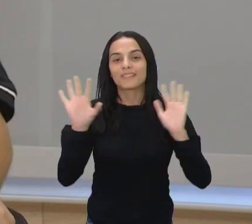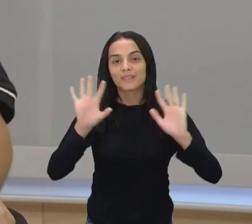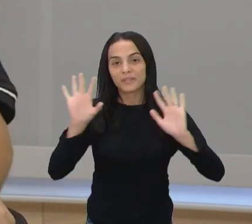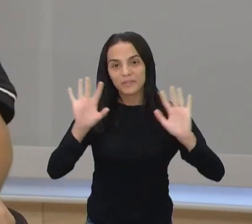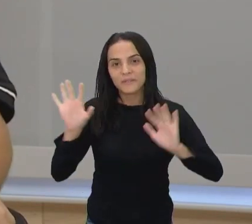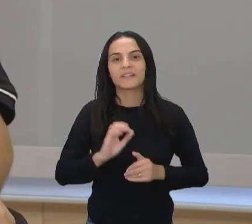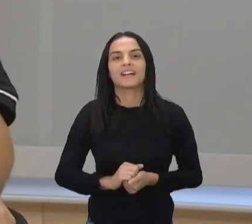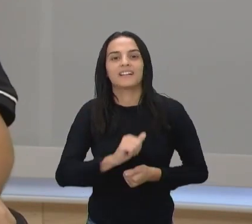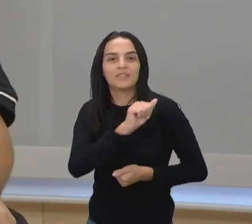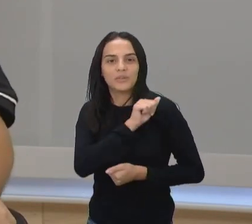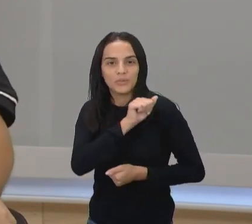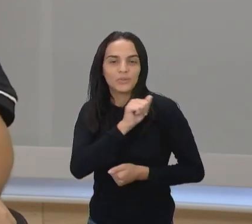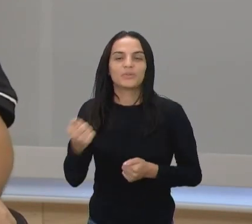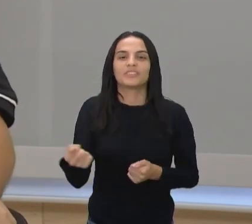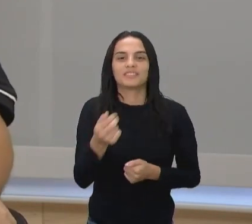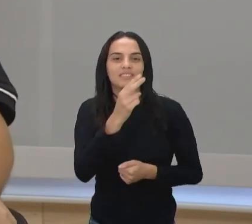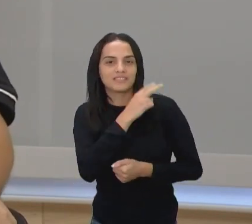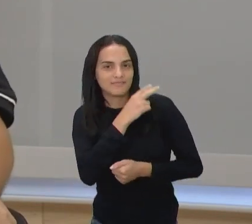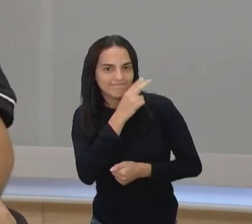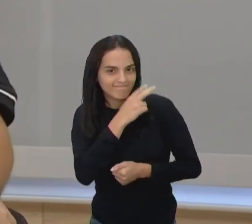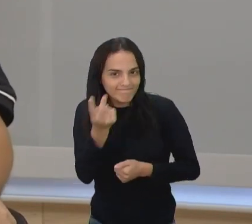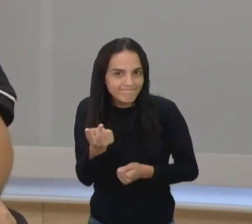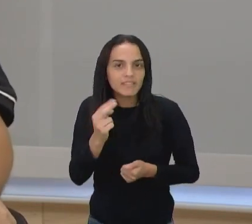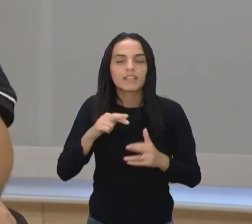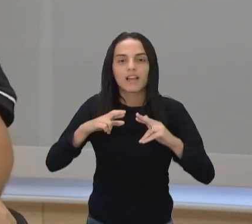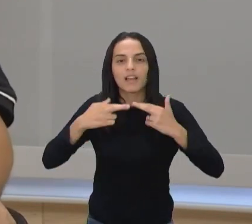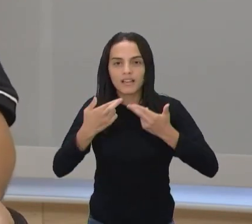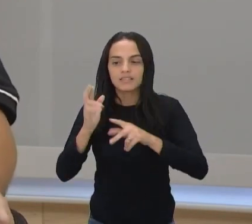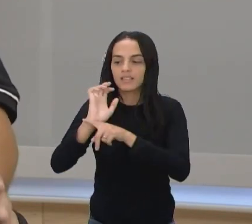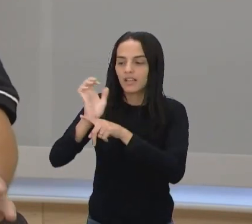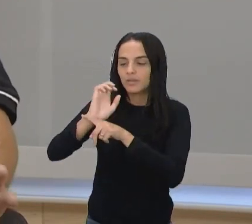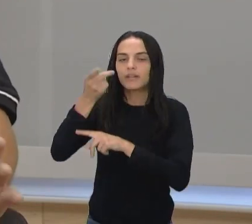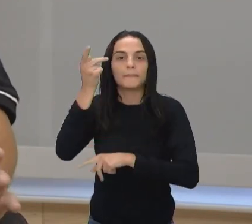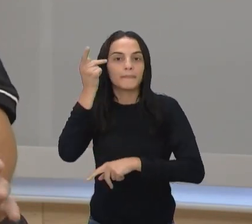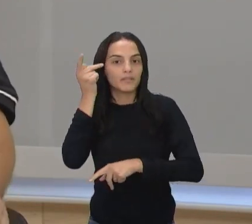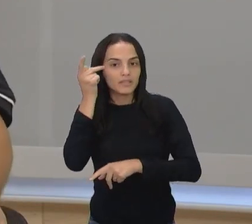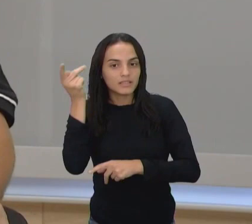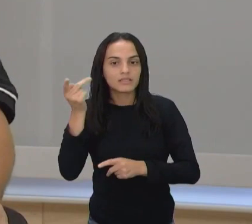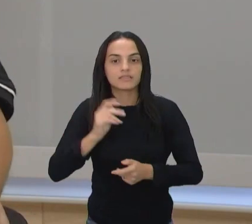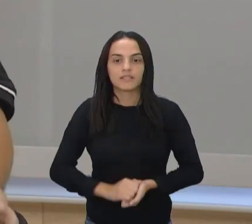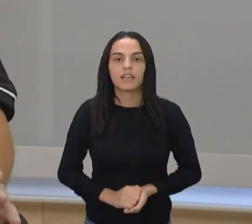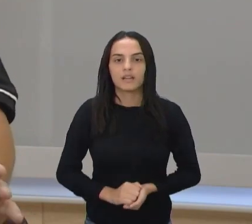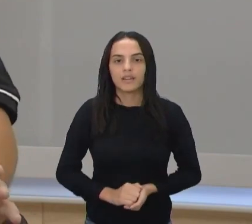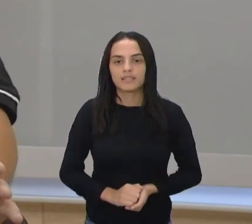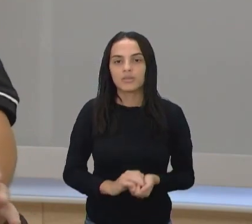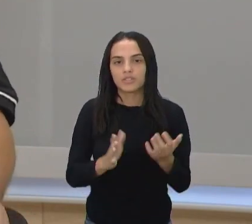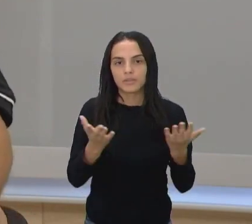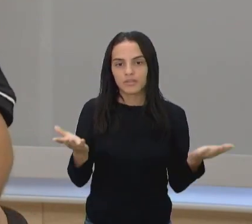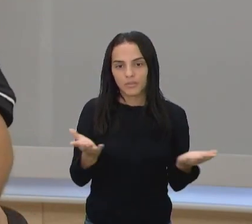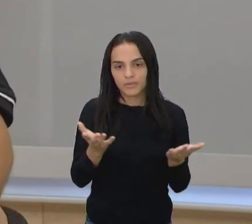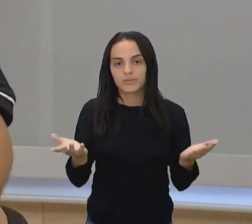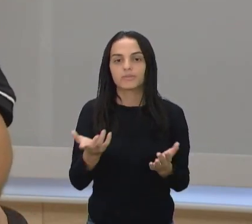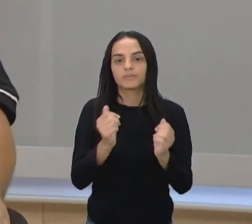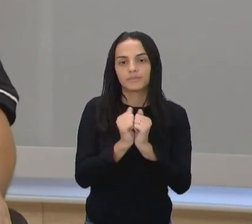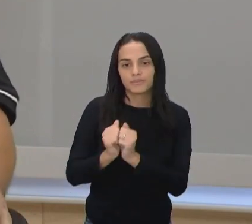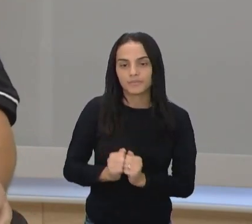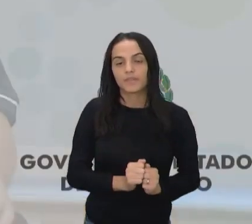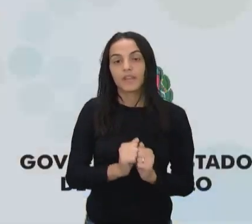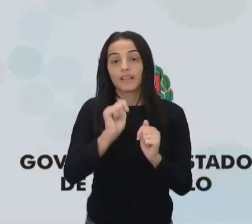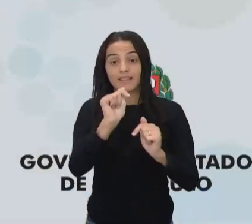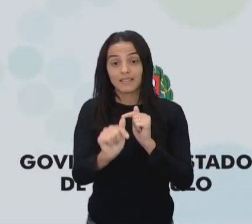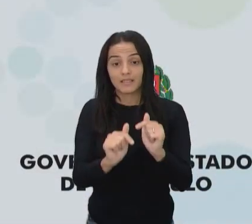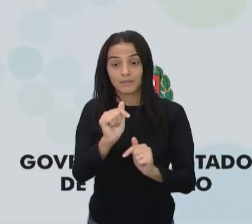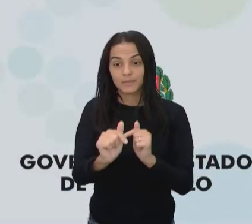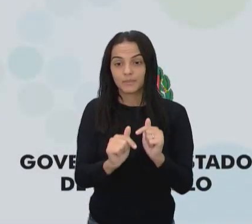Olá, estudantes da segunda série do ensino médio da Rede Estadual Paulista. Nós estamos hoje aqui